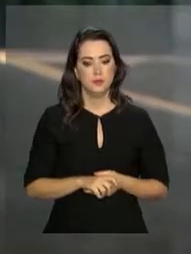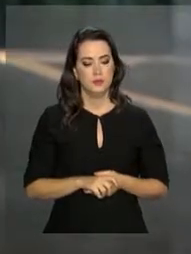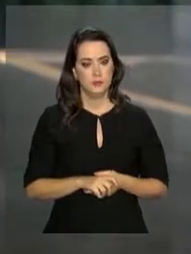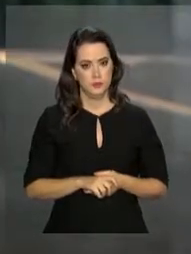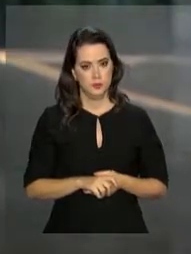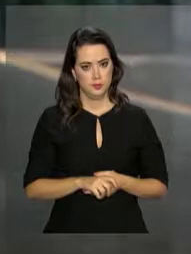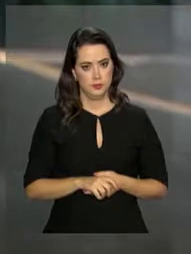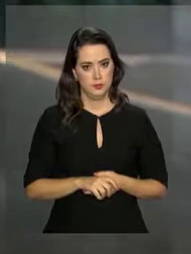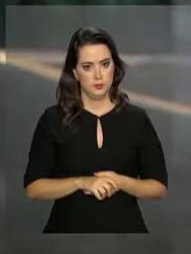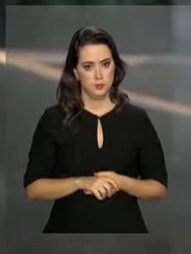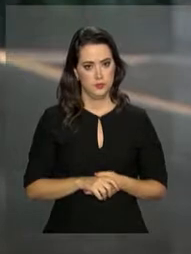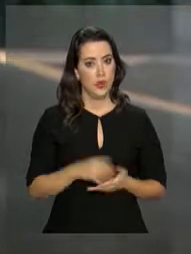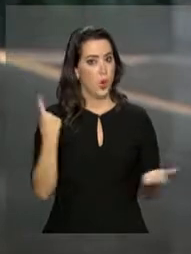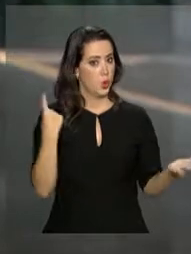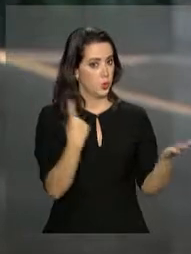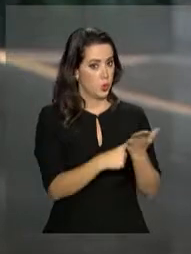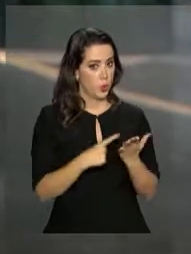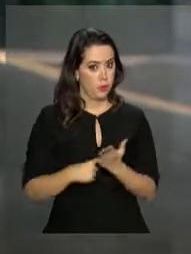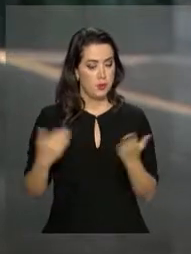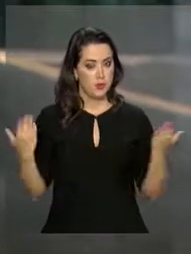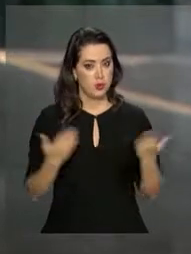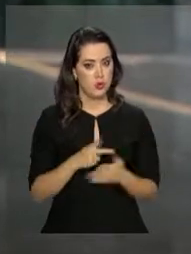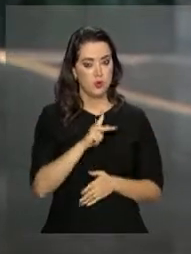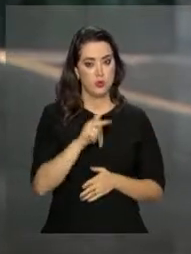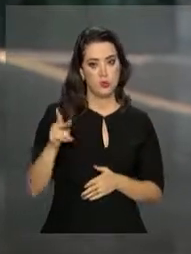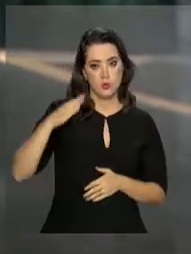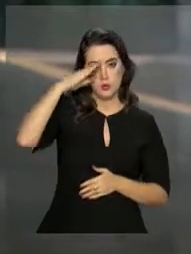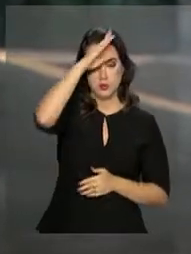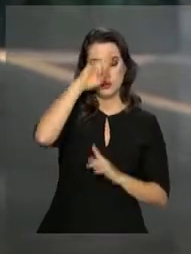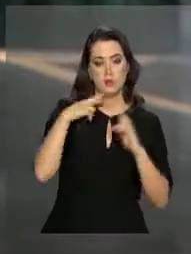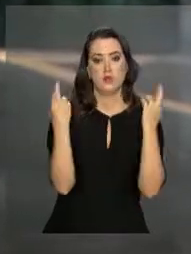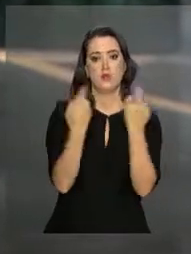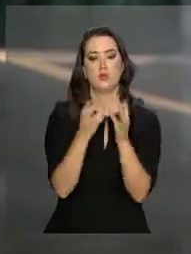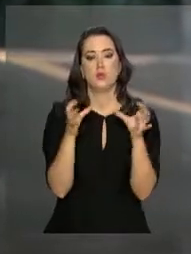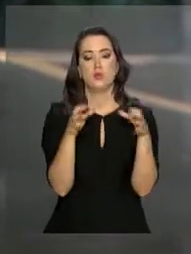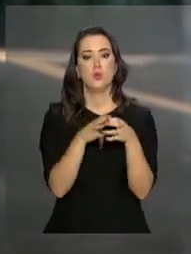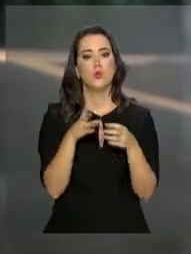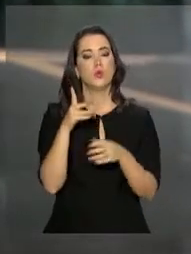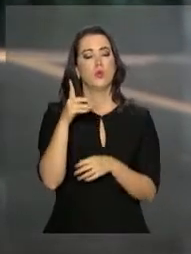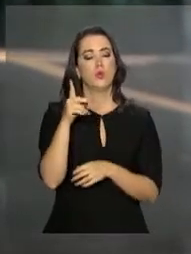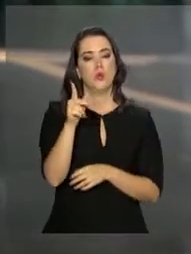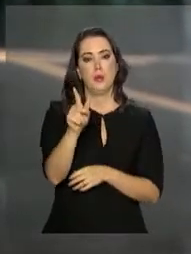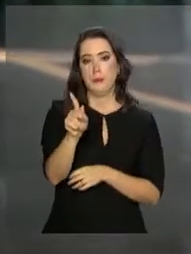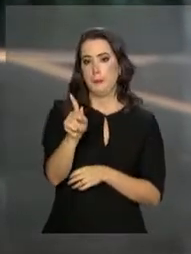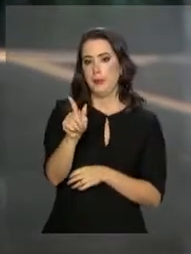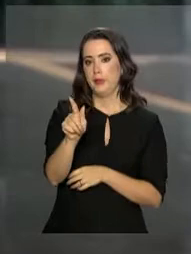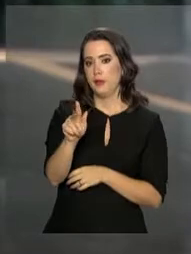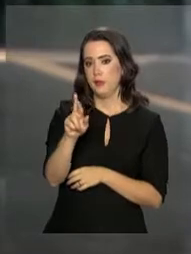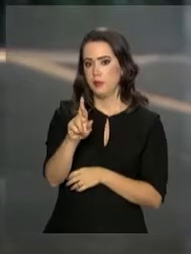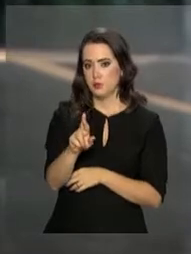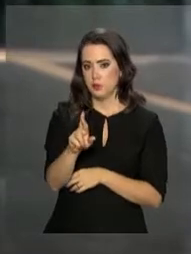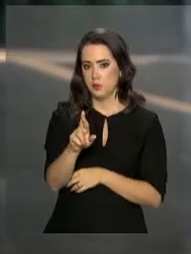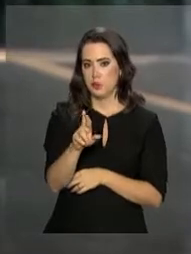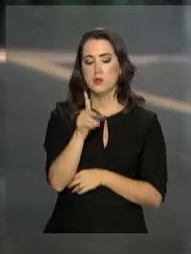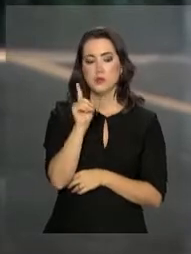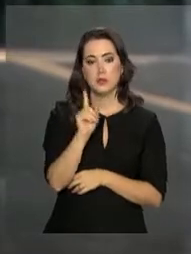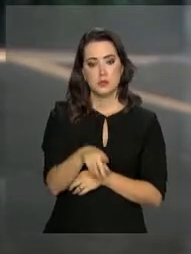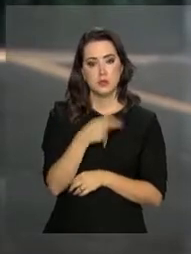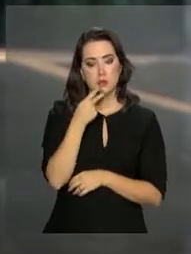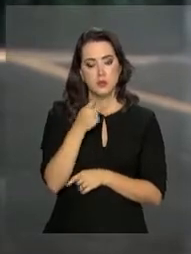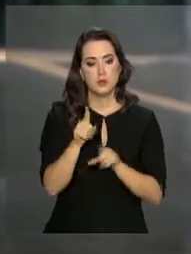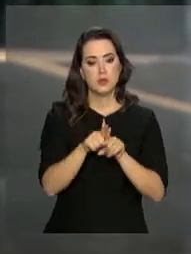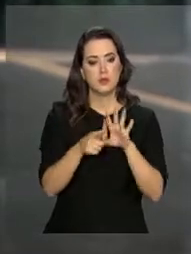ainda na agenda de hoje jair bolsonaro se reuniu com a procuradora geral da república raquel dodge e